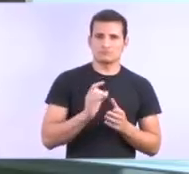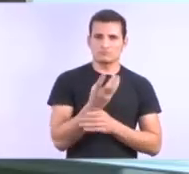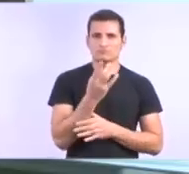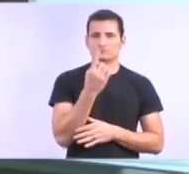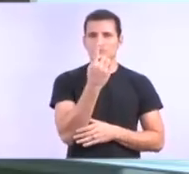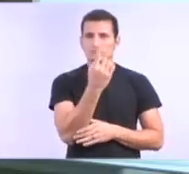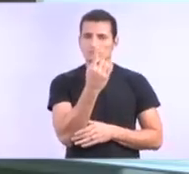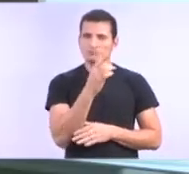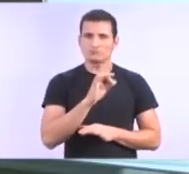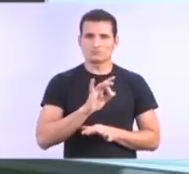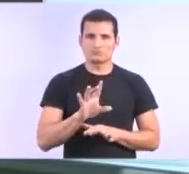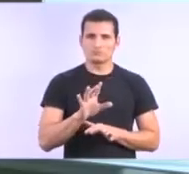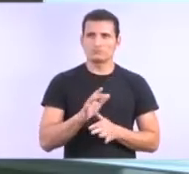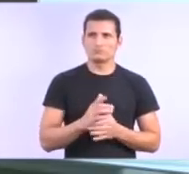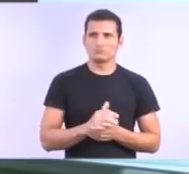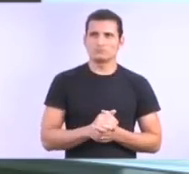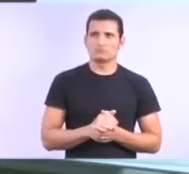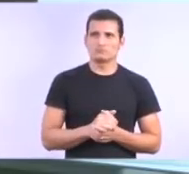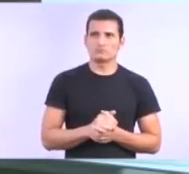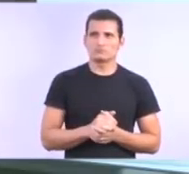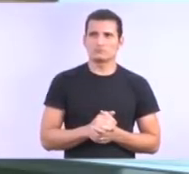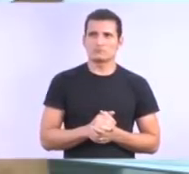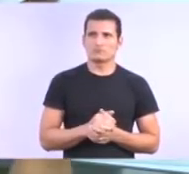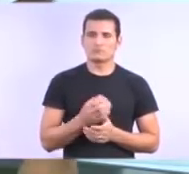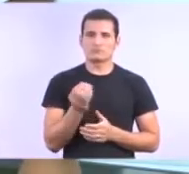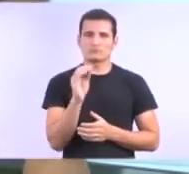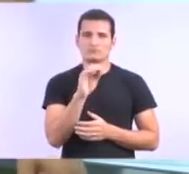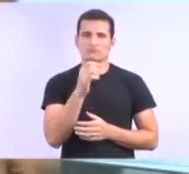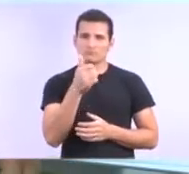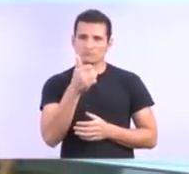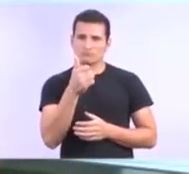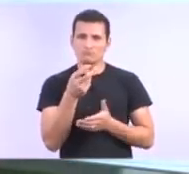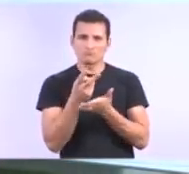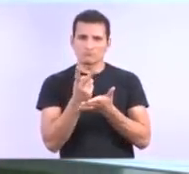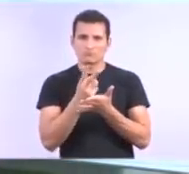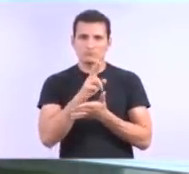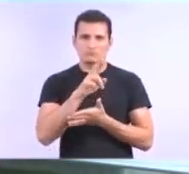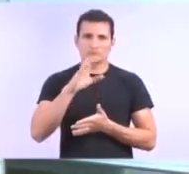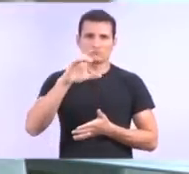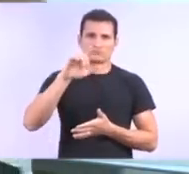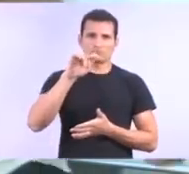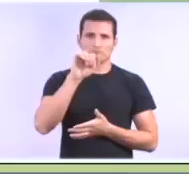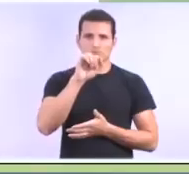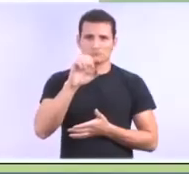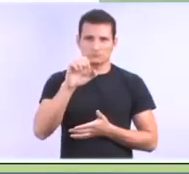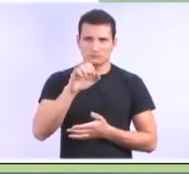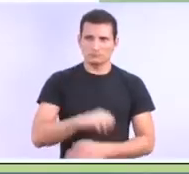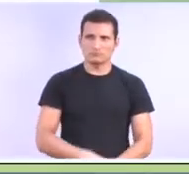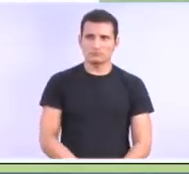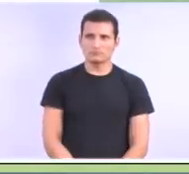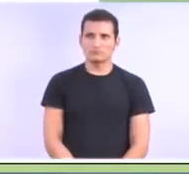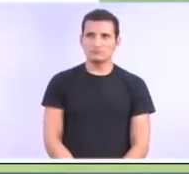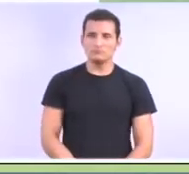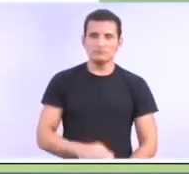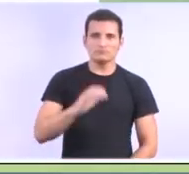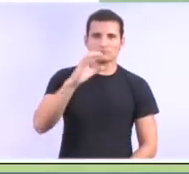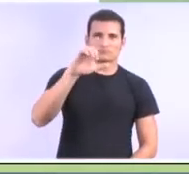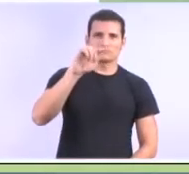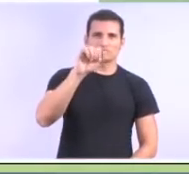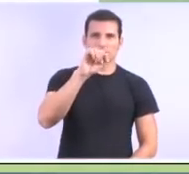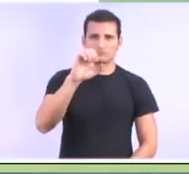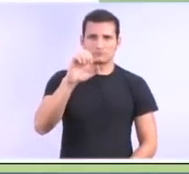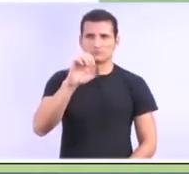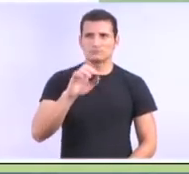Como é um único, a gente costuma colocar quase o mesmo nome da classe. Vamos dar uma olhada aqui, como é que ficaria? Qual é a classe que nós estamos